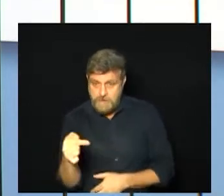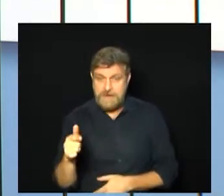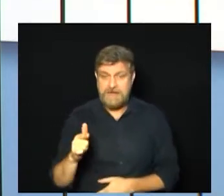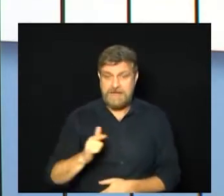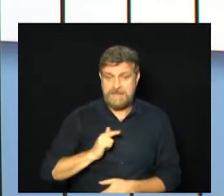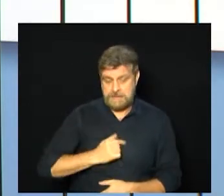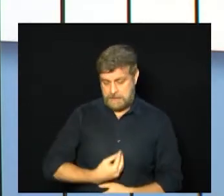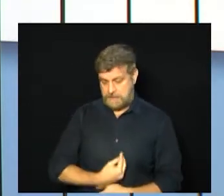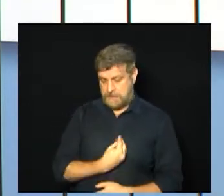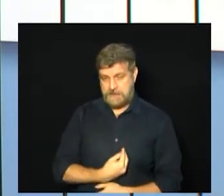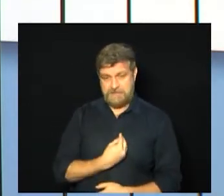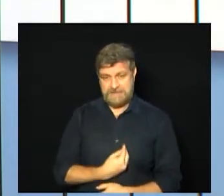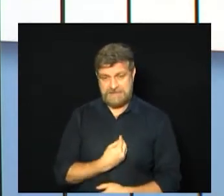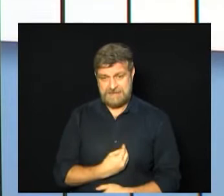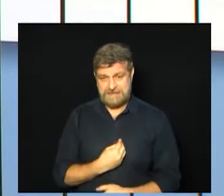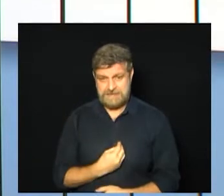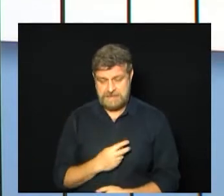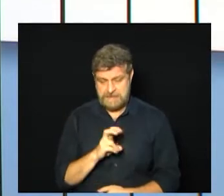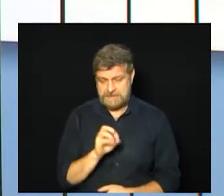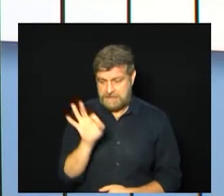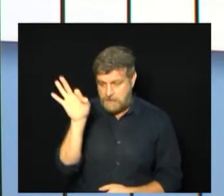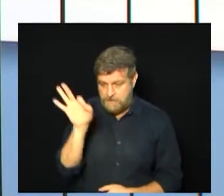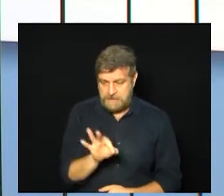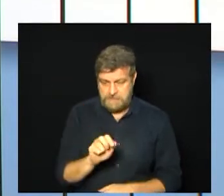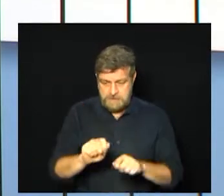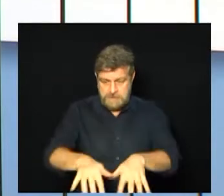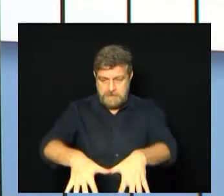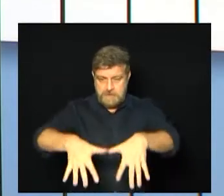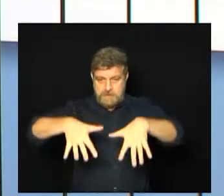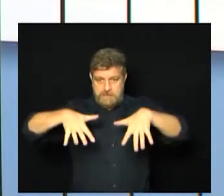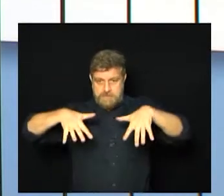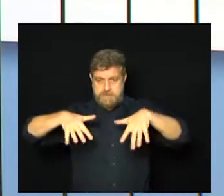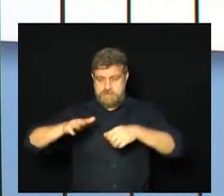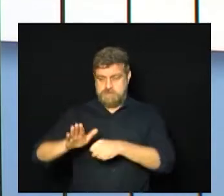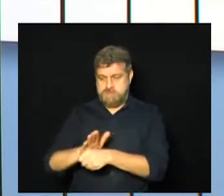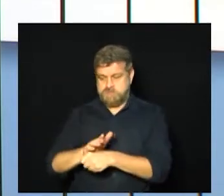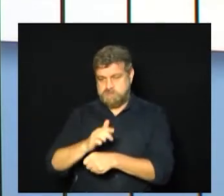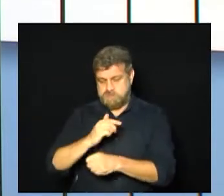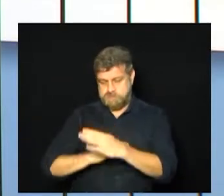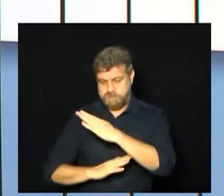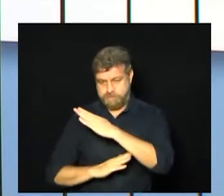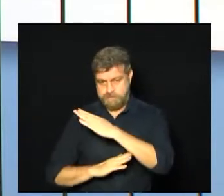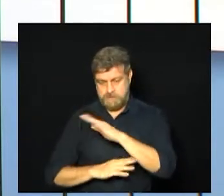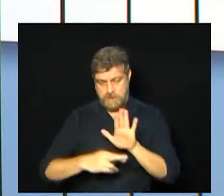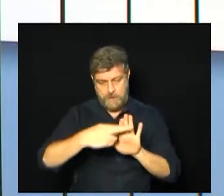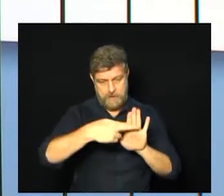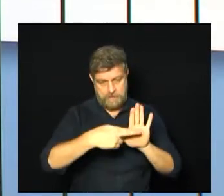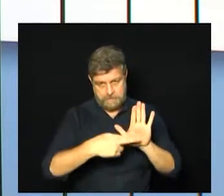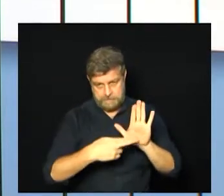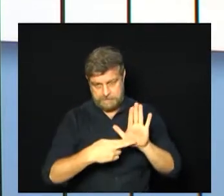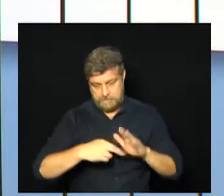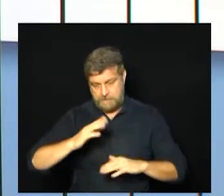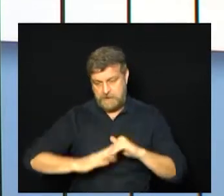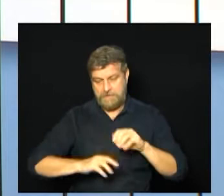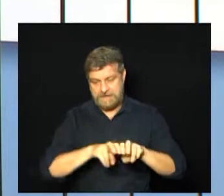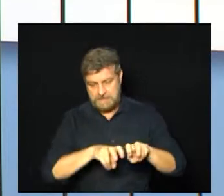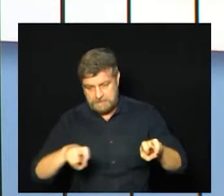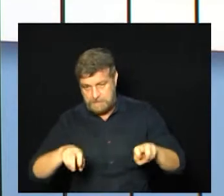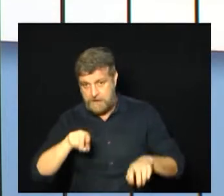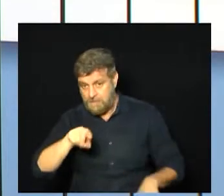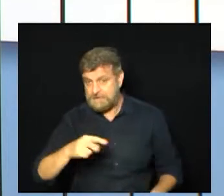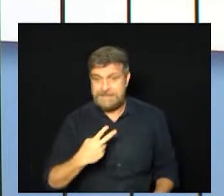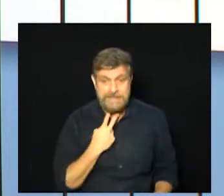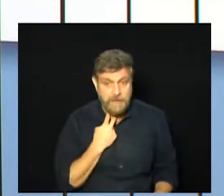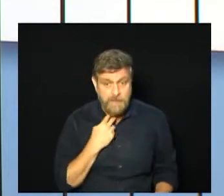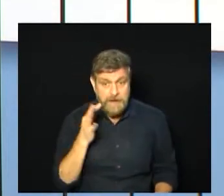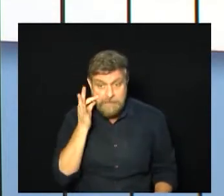aí a presença de até 50% da capacidade total do plenário, de acordo com um novo ato da mesa. E se você não pode